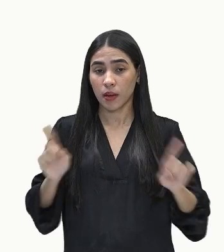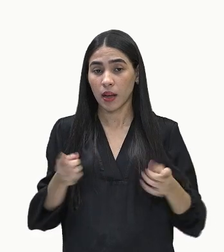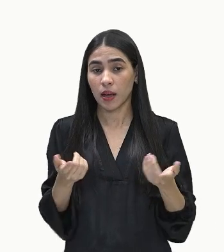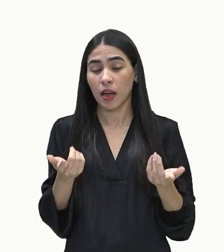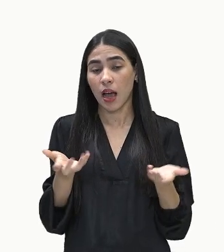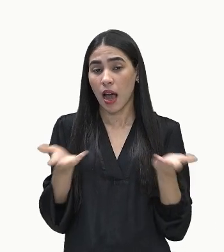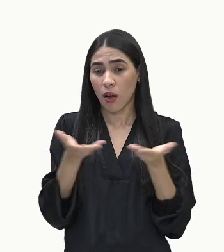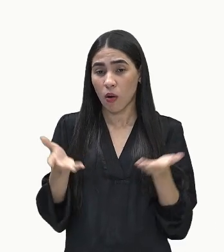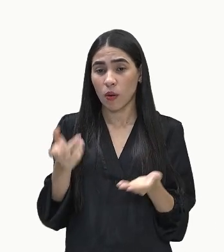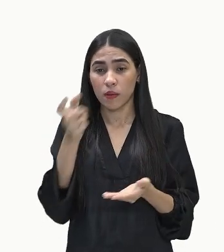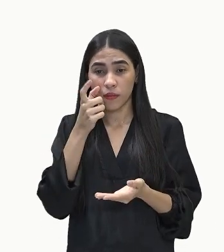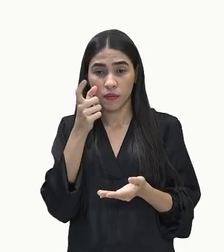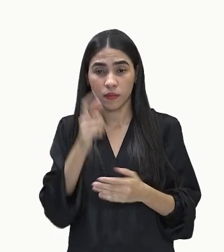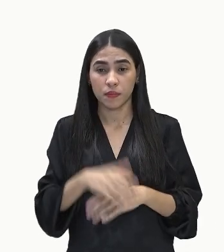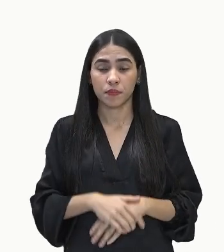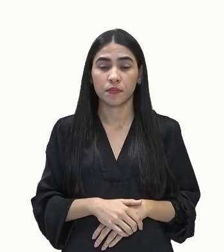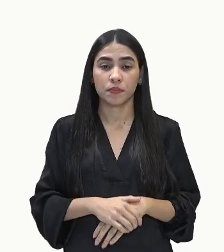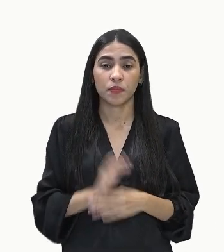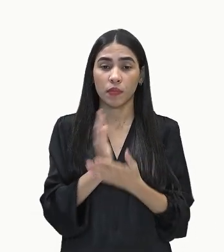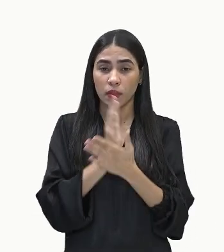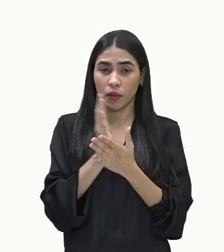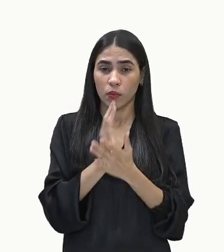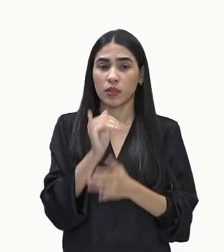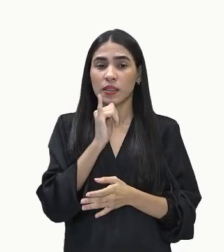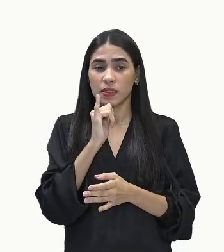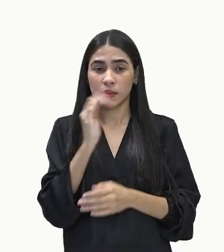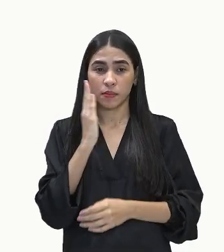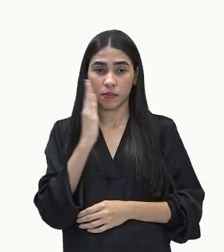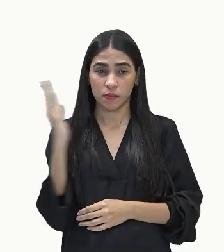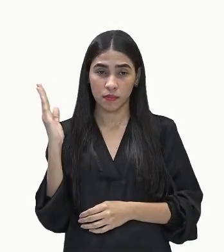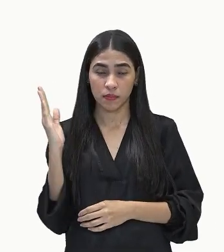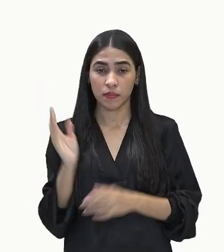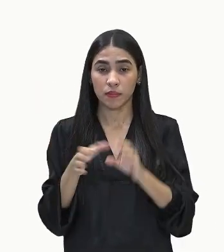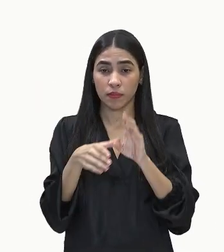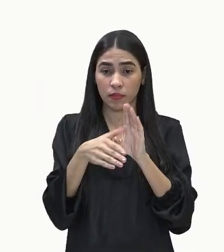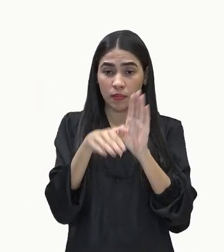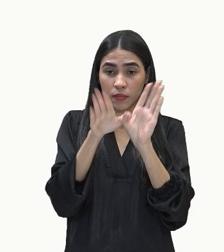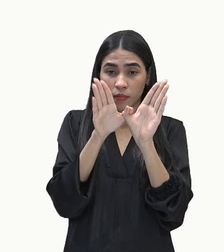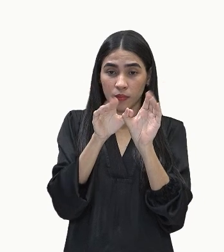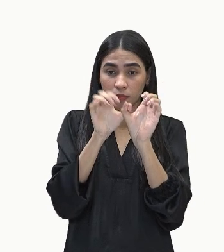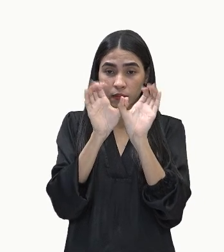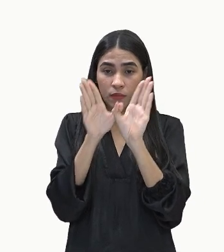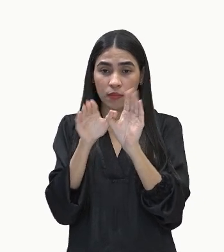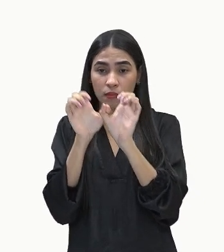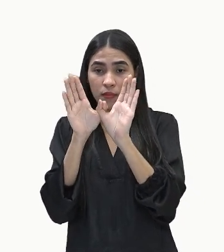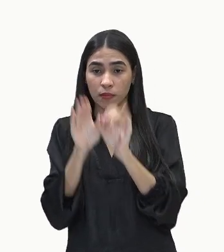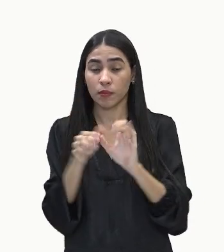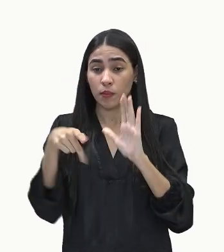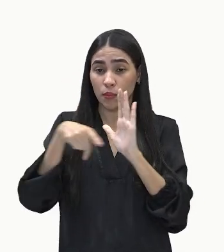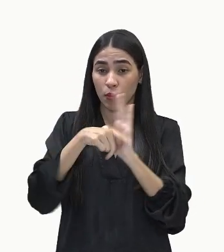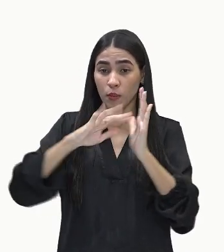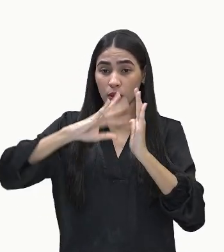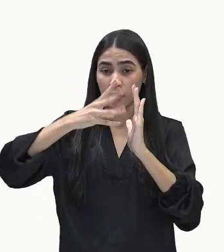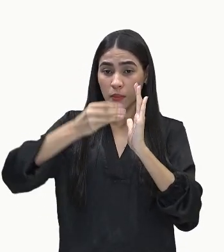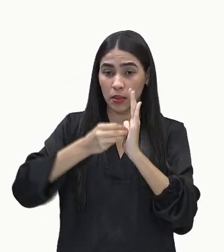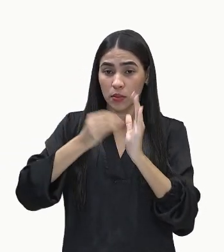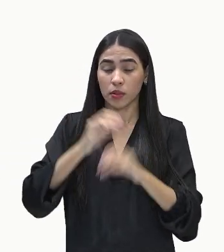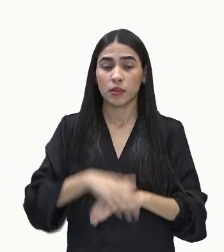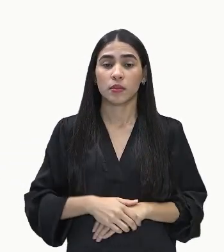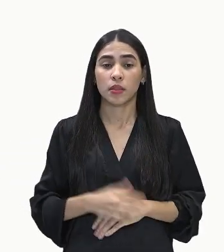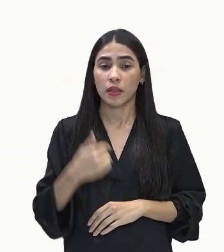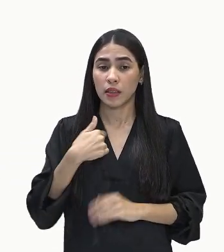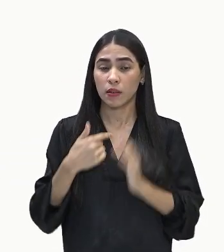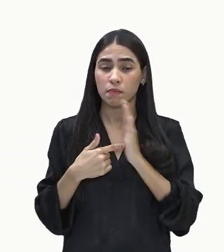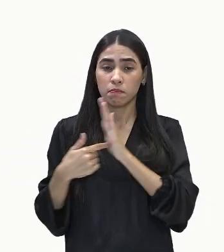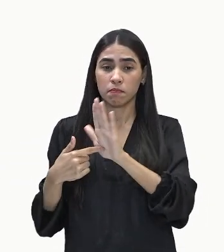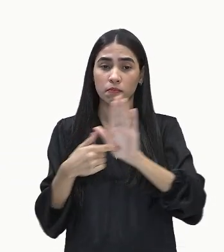a seguir vai ser alguns exemplos de aves da Amazônia, bem representativos, e eu vou passando